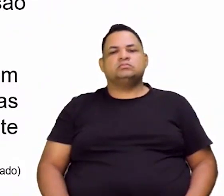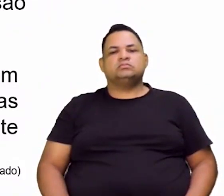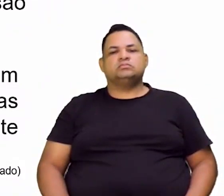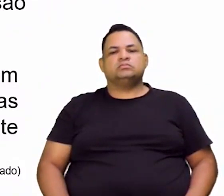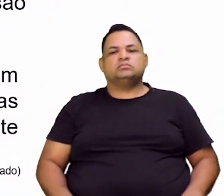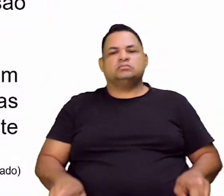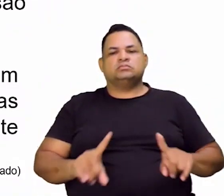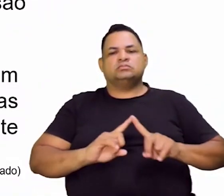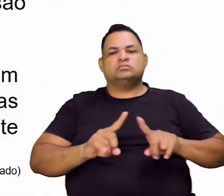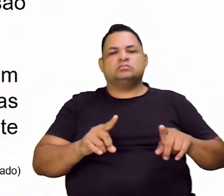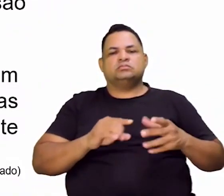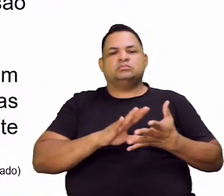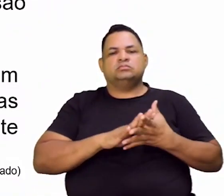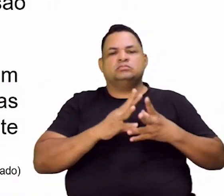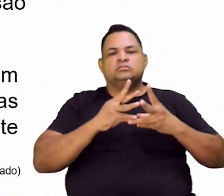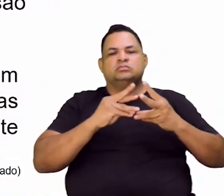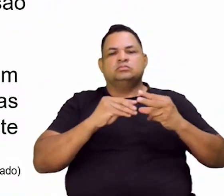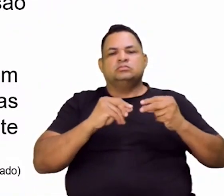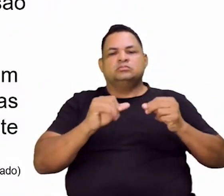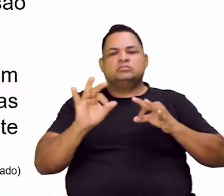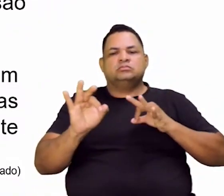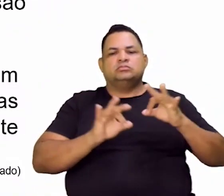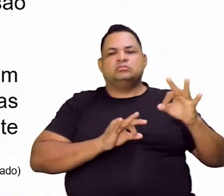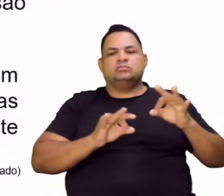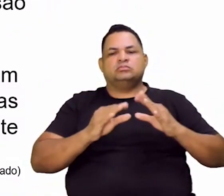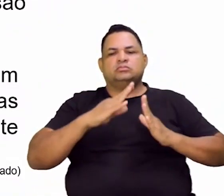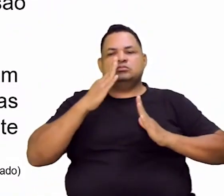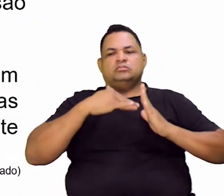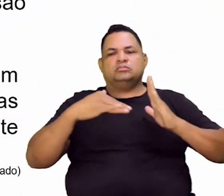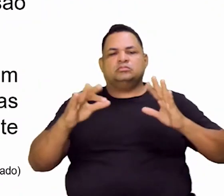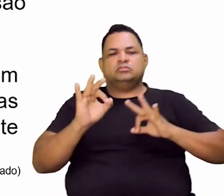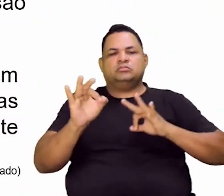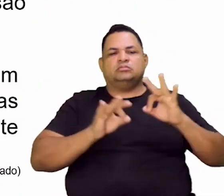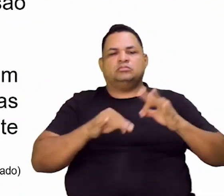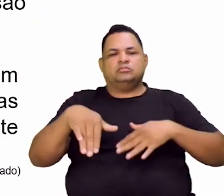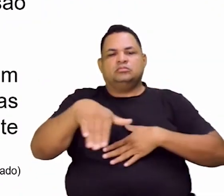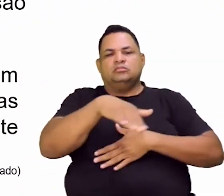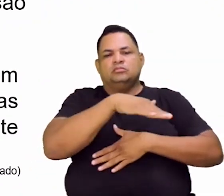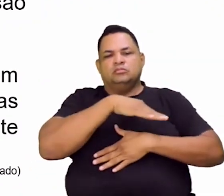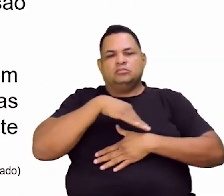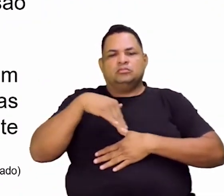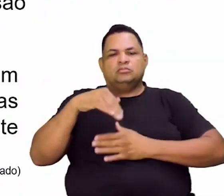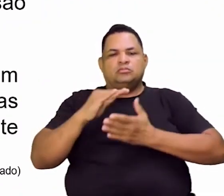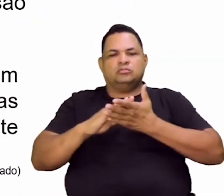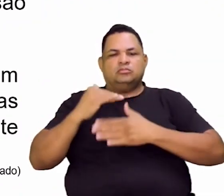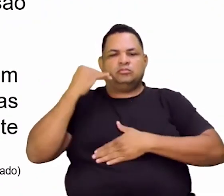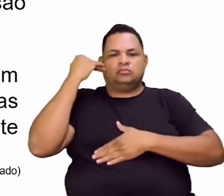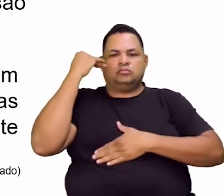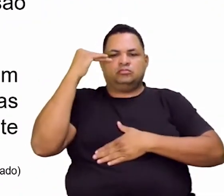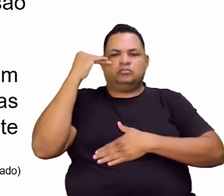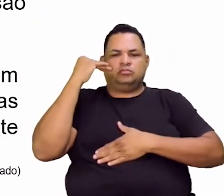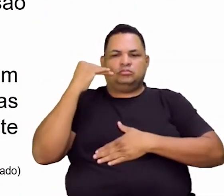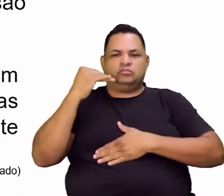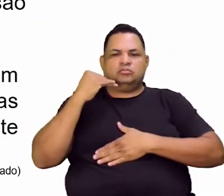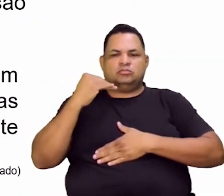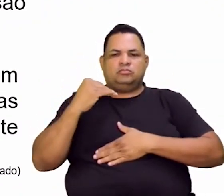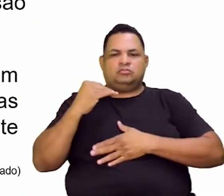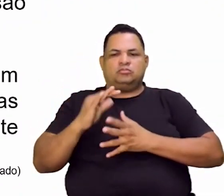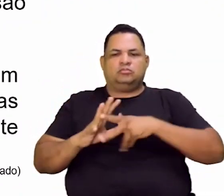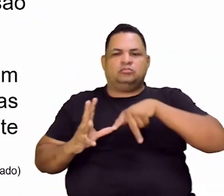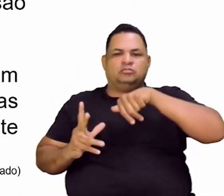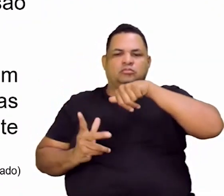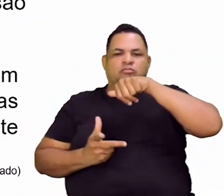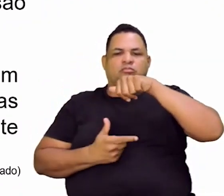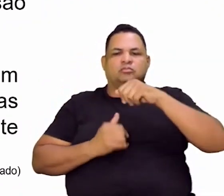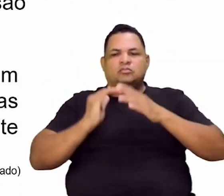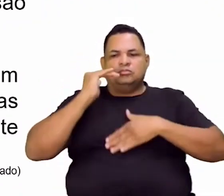Mas também desintegrou uma construção estética que ordenava os espaços e hierarquizava, né, o